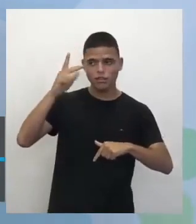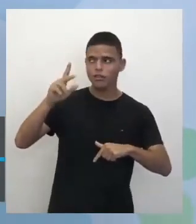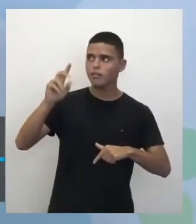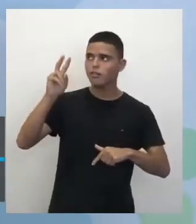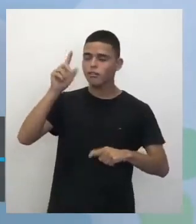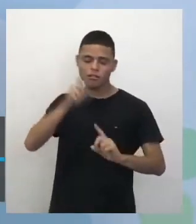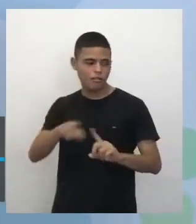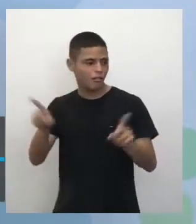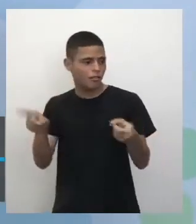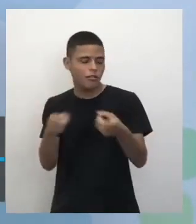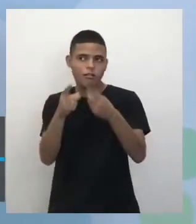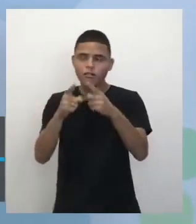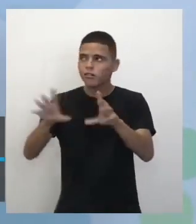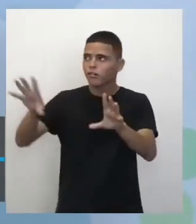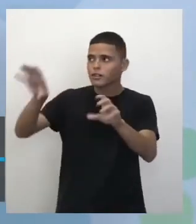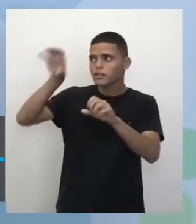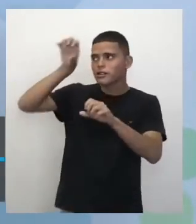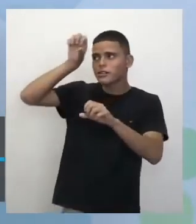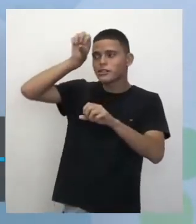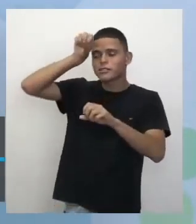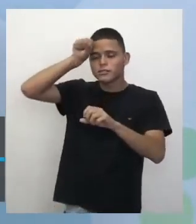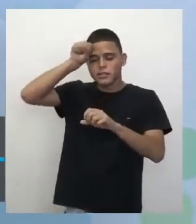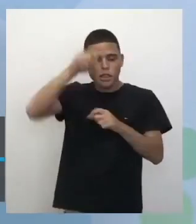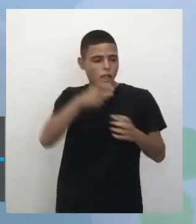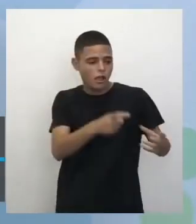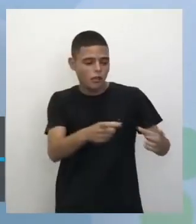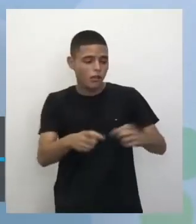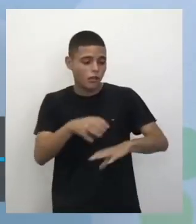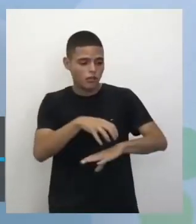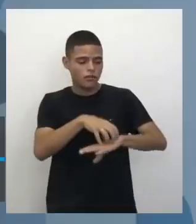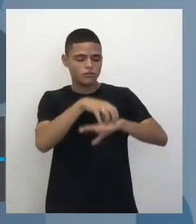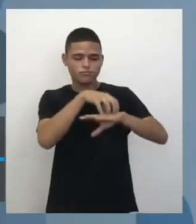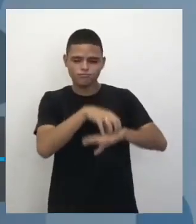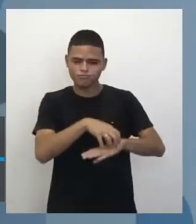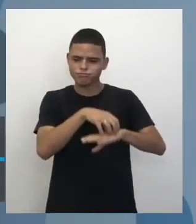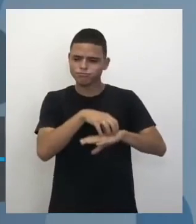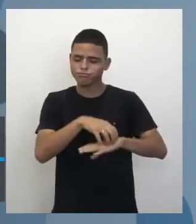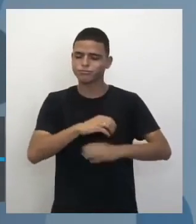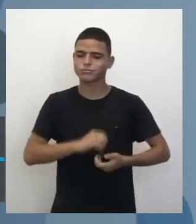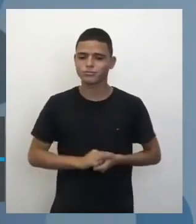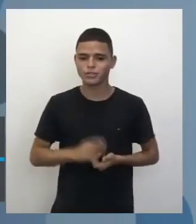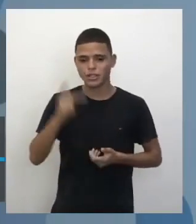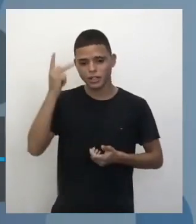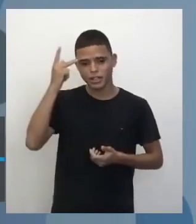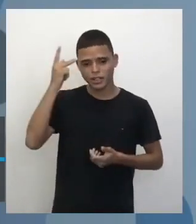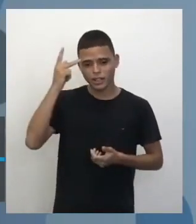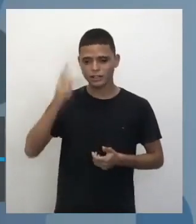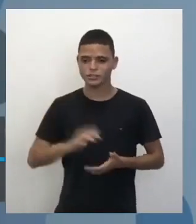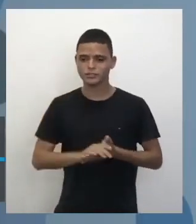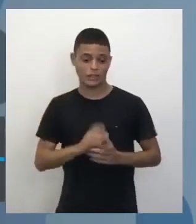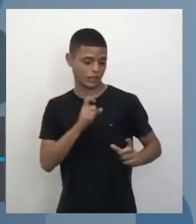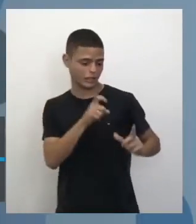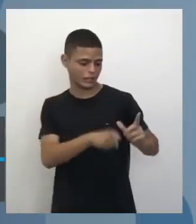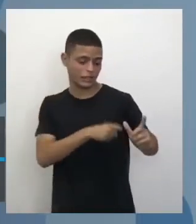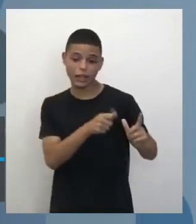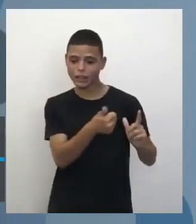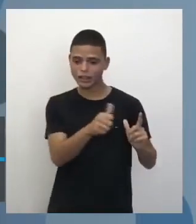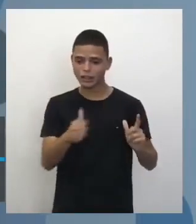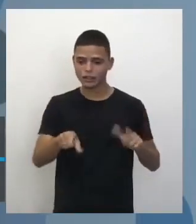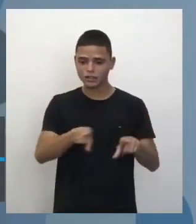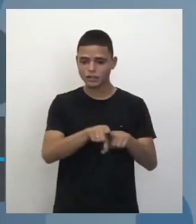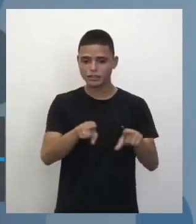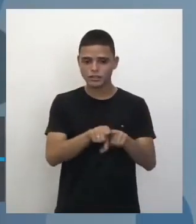vem é Centrão, Brás... Demônios da Garoa? Demônios da Garoa. É o Trem das 11, né? O que me lembra São